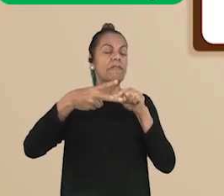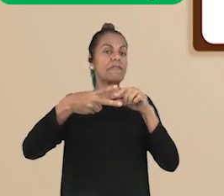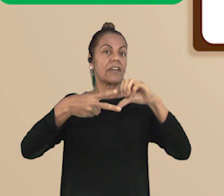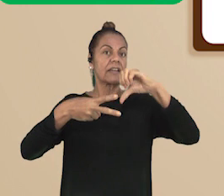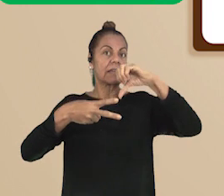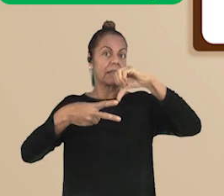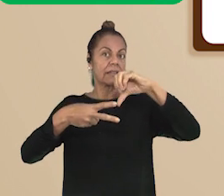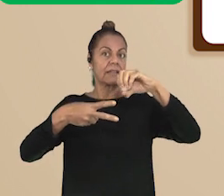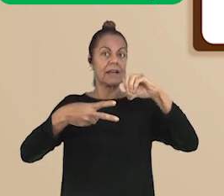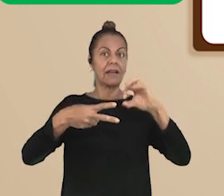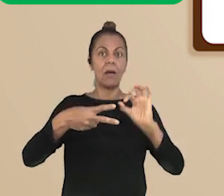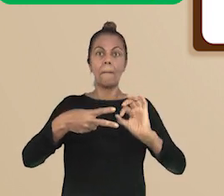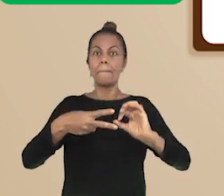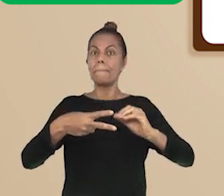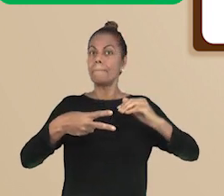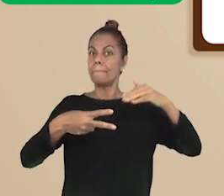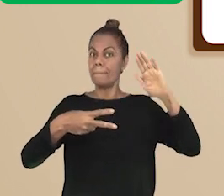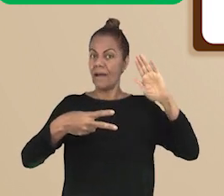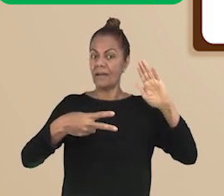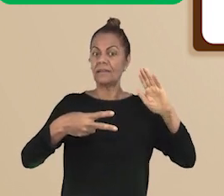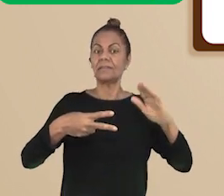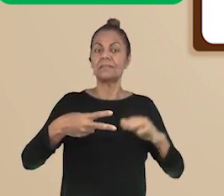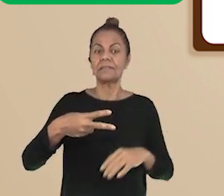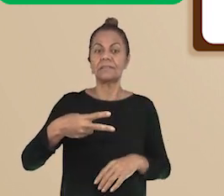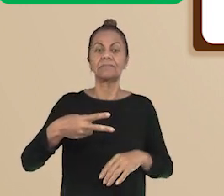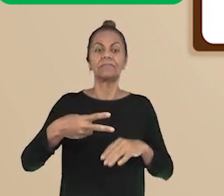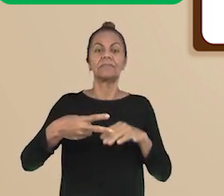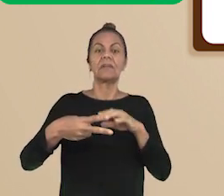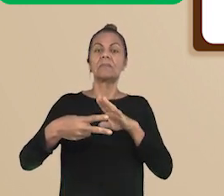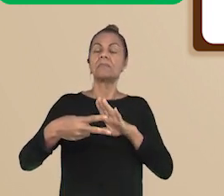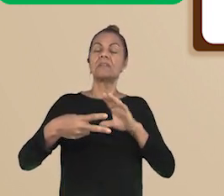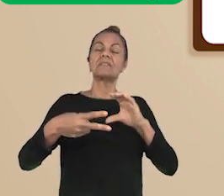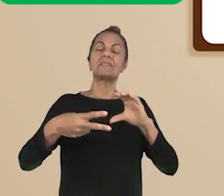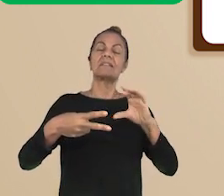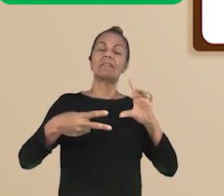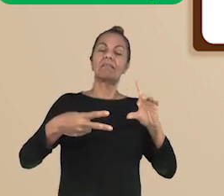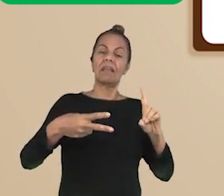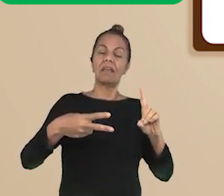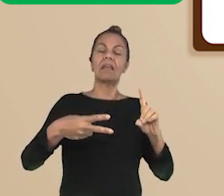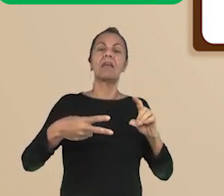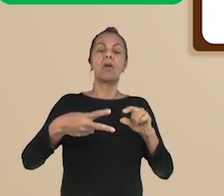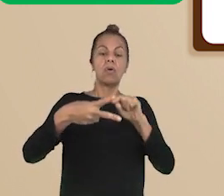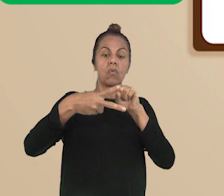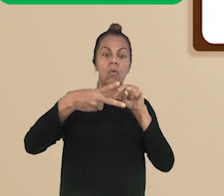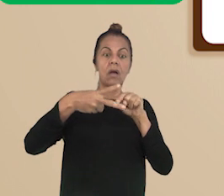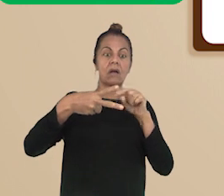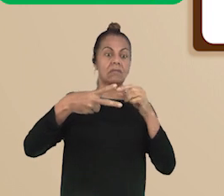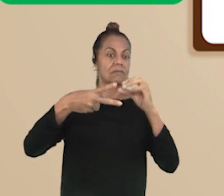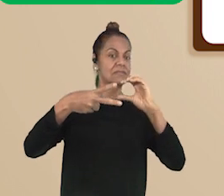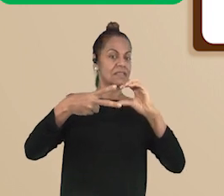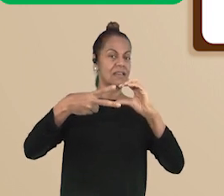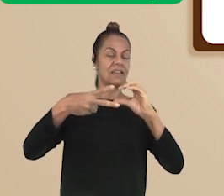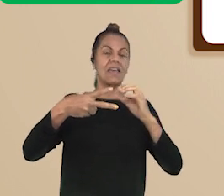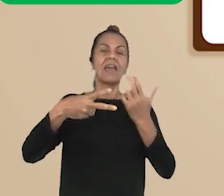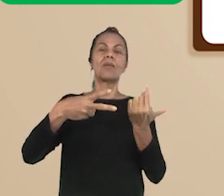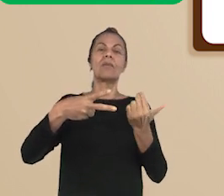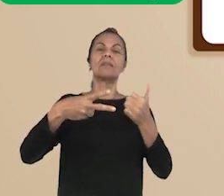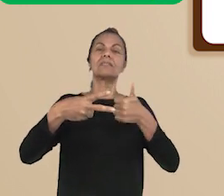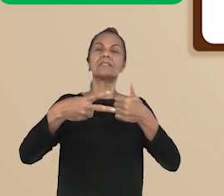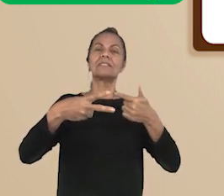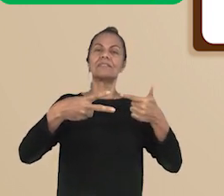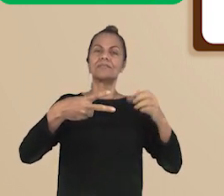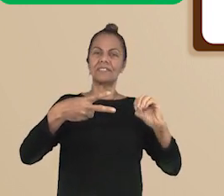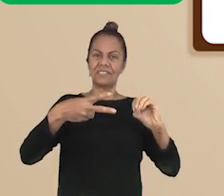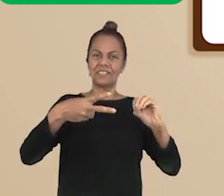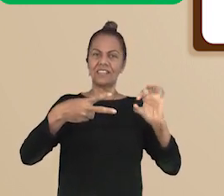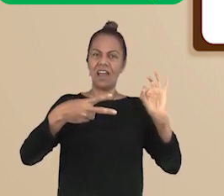ou seja, com mais de 90 graus. Como você pode ver no triângulo BCD, o ângulo C ele é igual